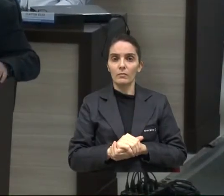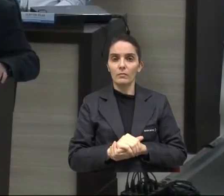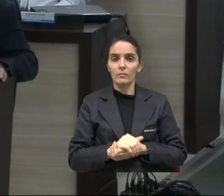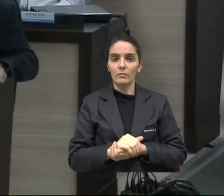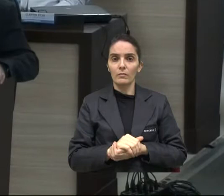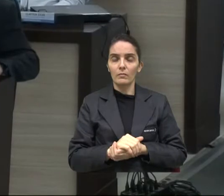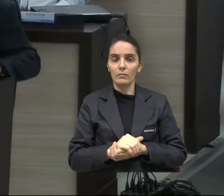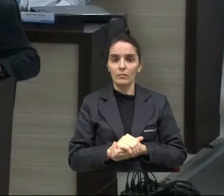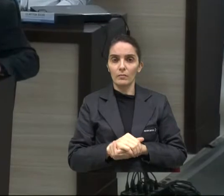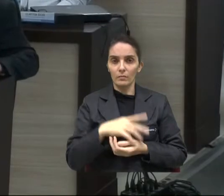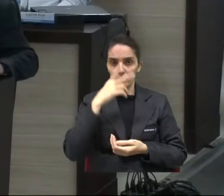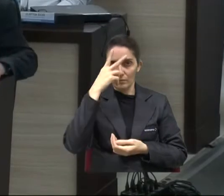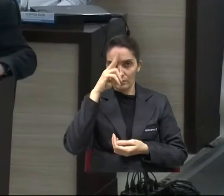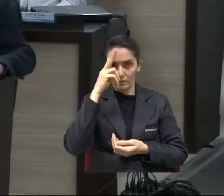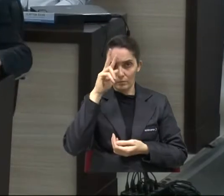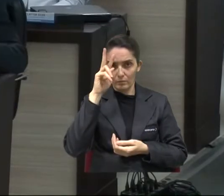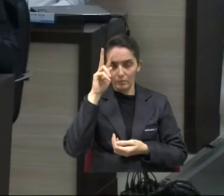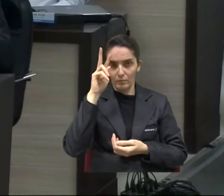lembrando que